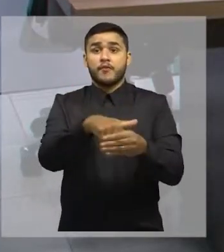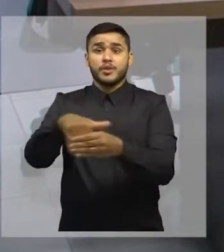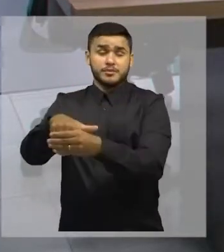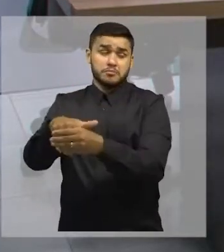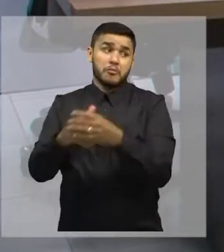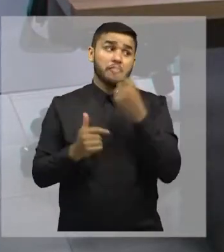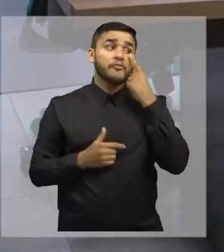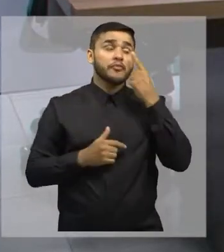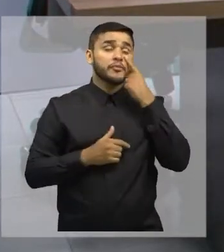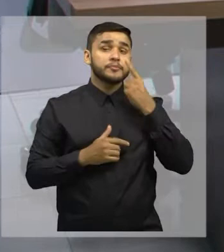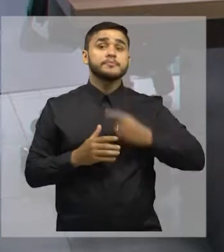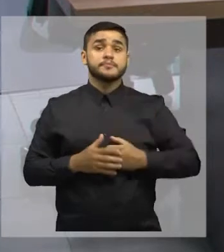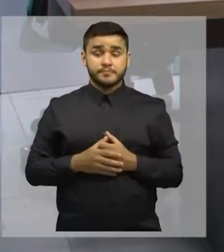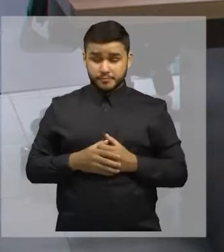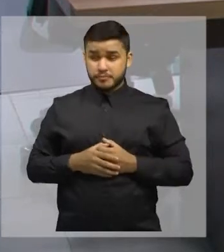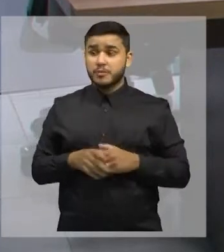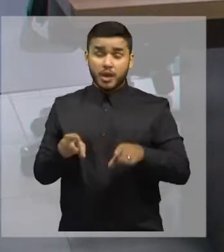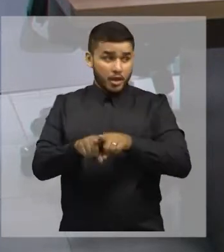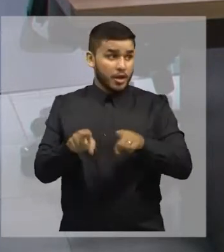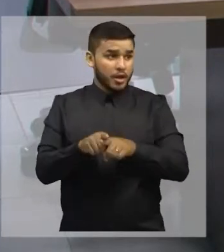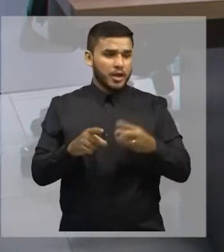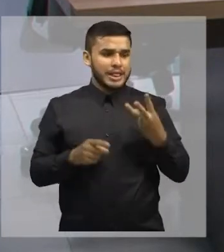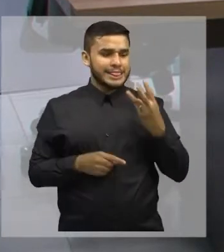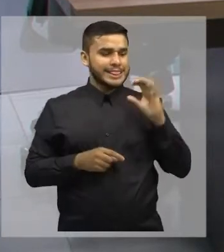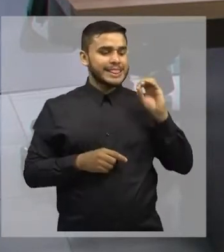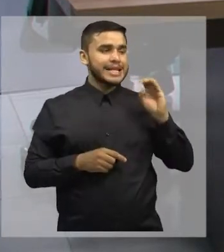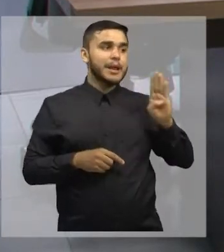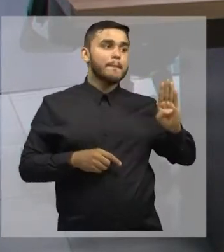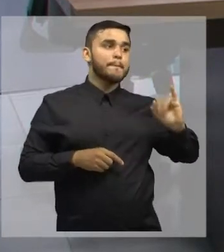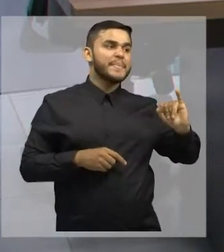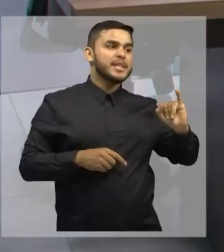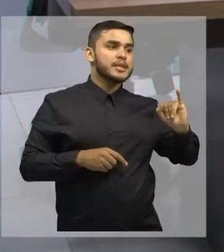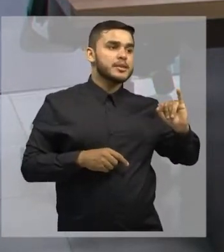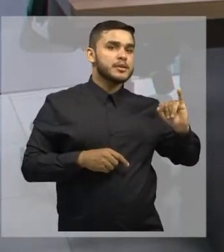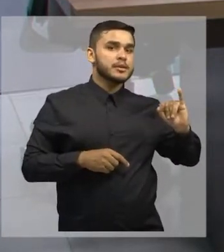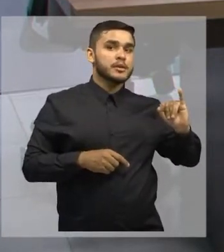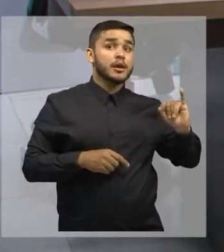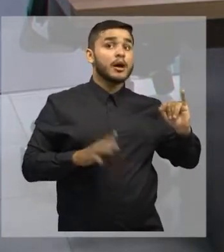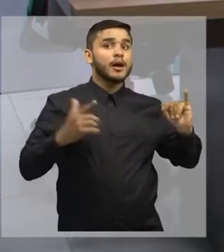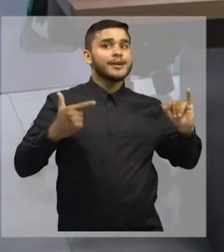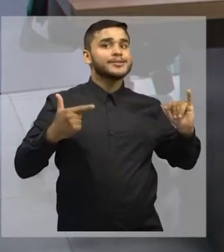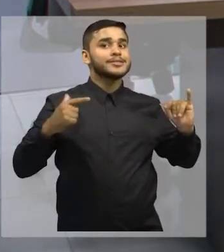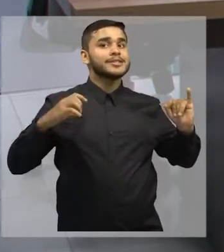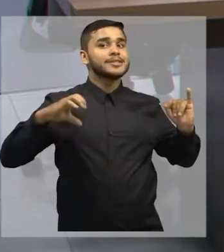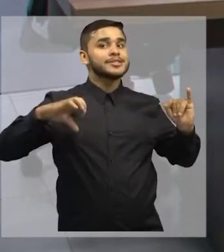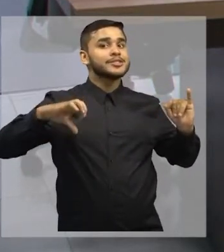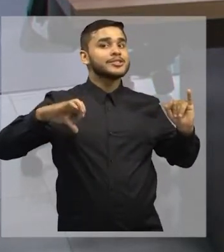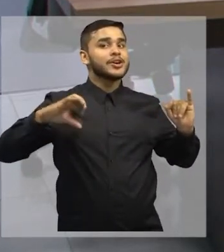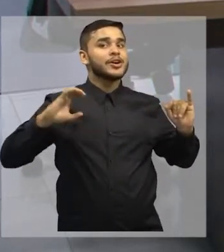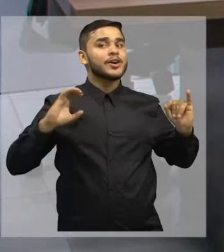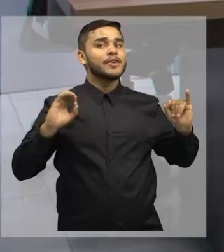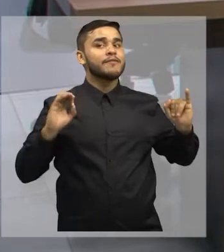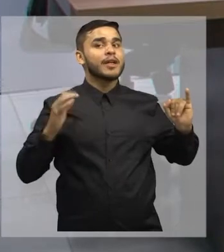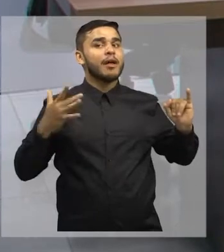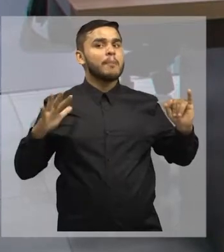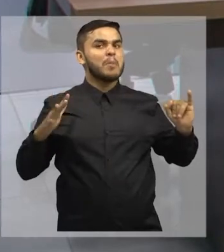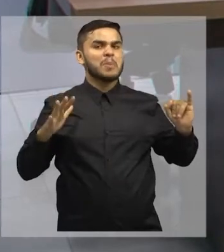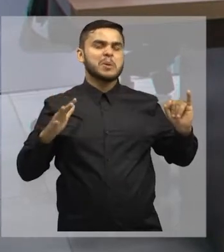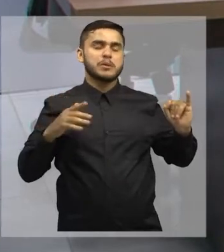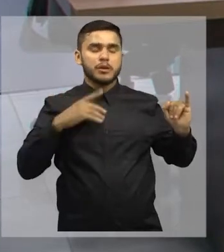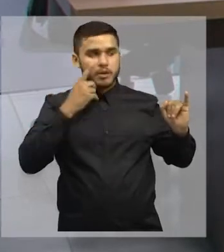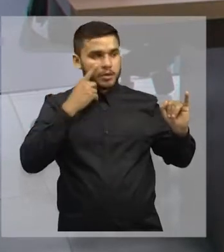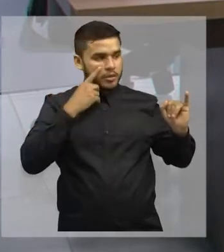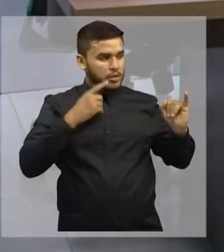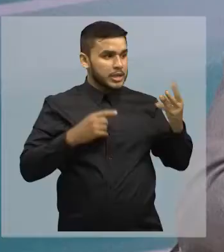já queimaram 30 bilhões das reservas. De 290 e tantos, já queimaram 30 bilhões das reservas que o Brasil tem. Isso é a pior coisa